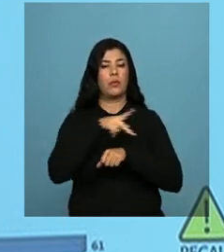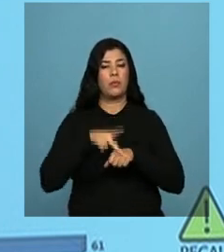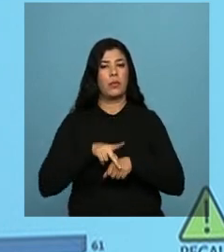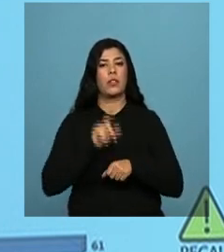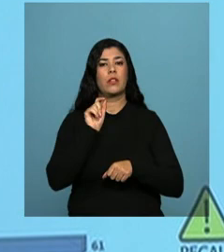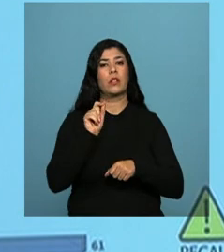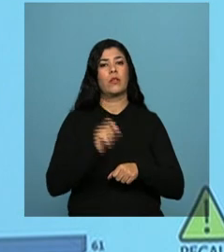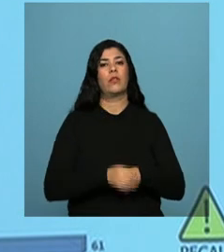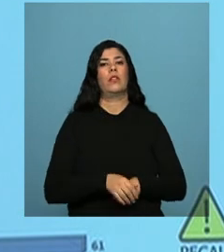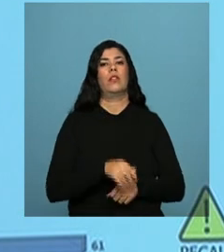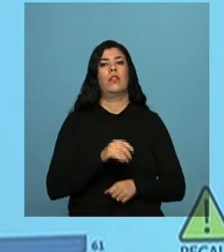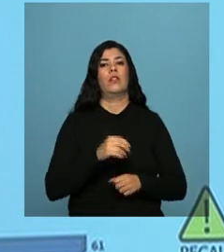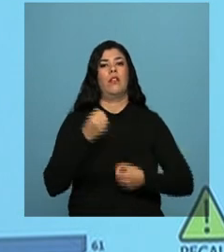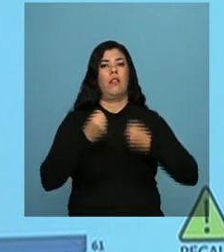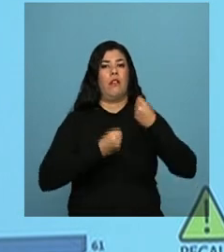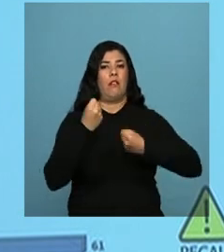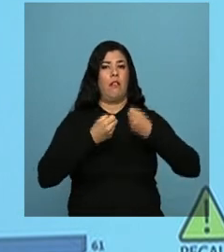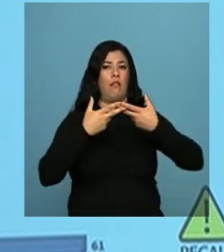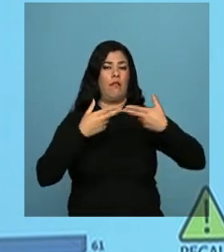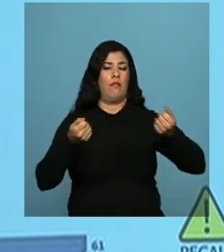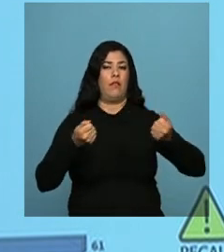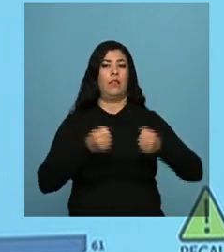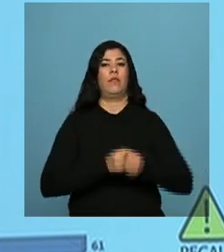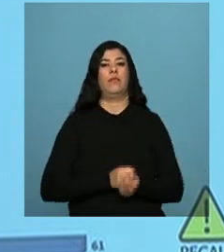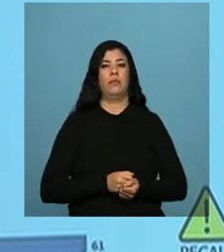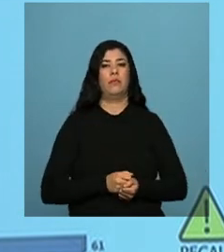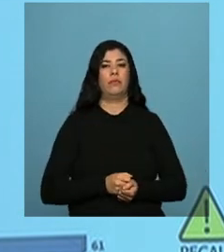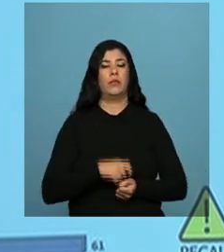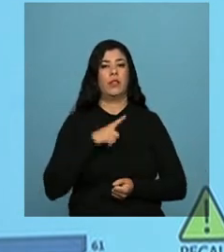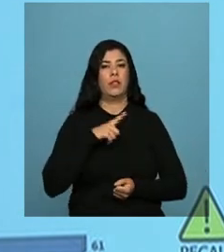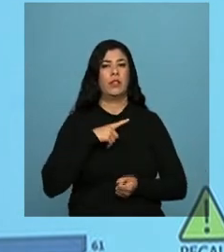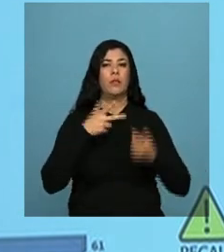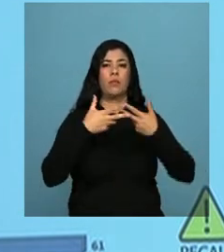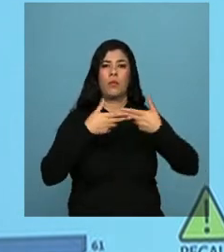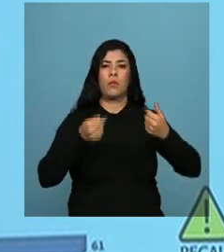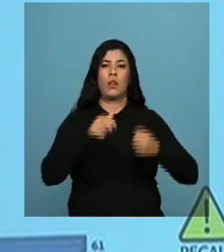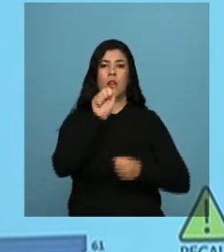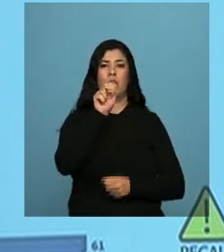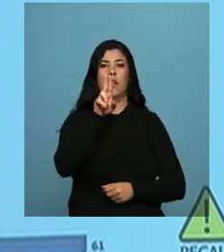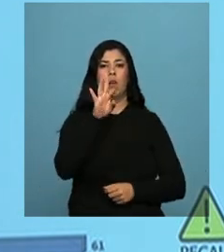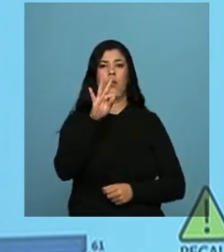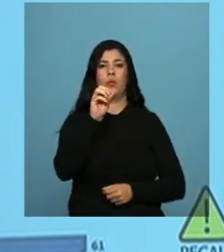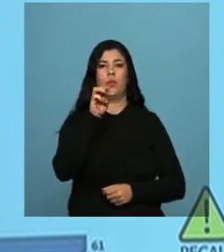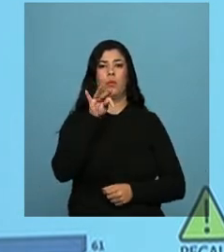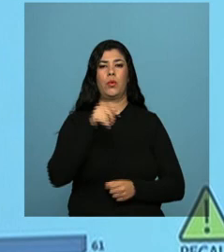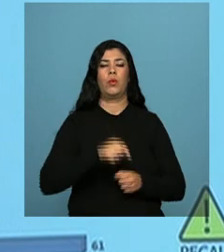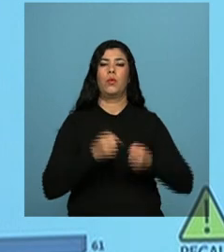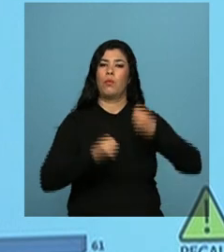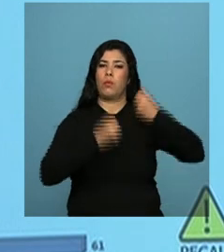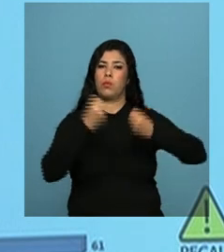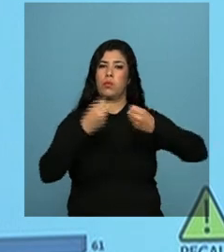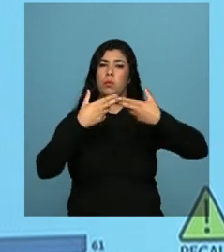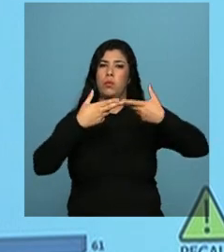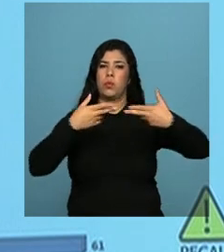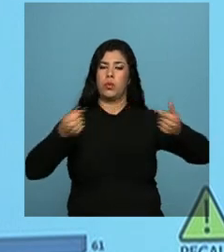aí de de outros países e de outras regiões que também automotores é uma grande proporção nas campanha de chamamento